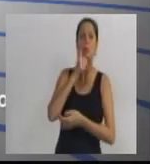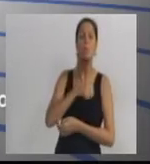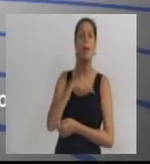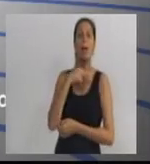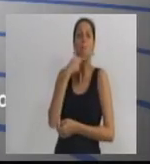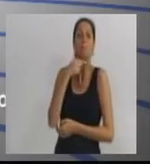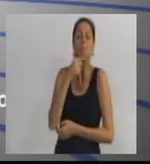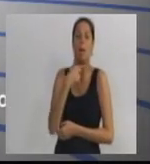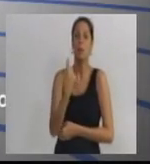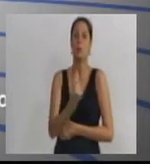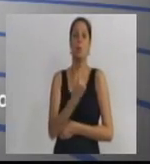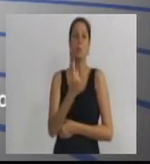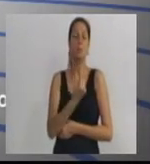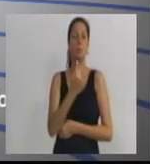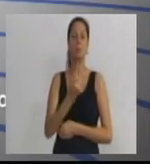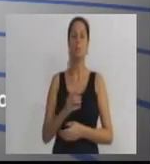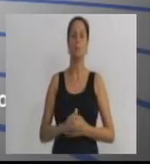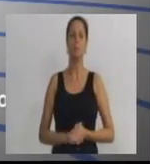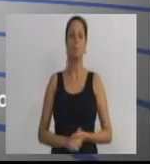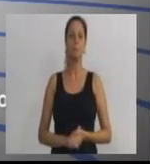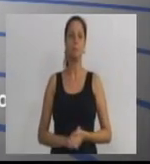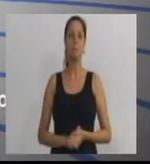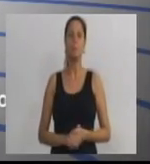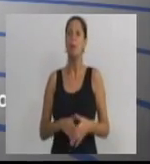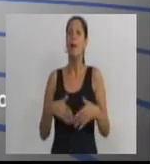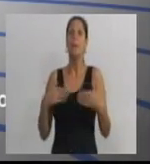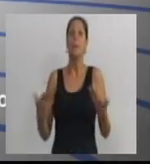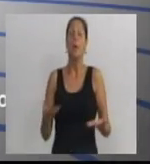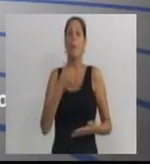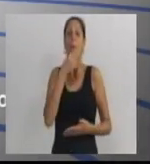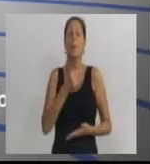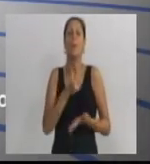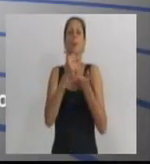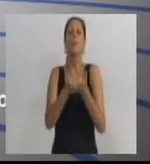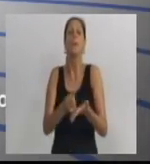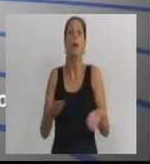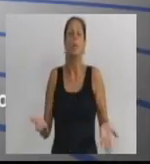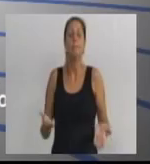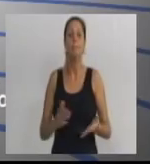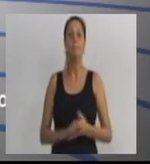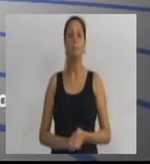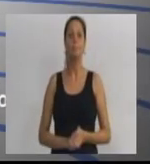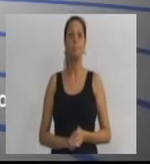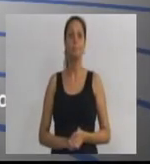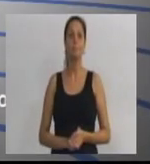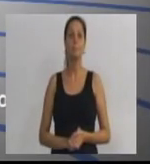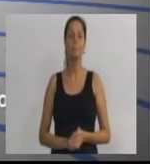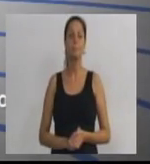Cadê o homem aí para dar uma mão aí?